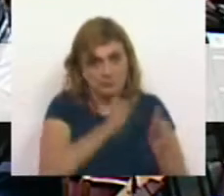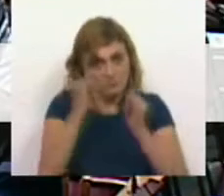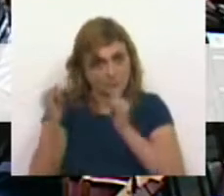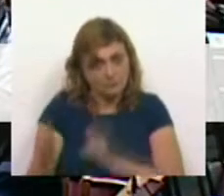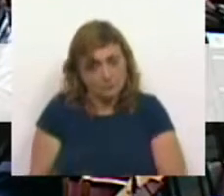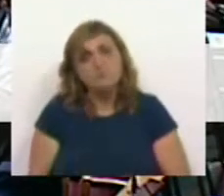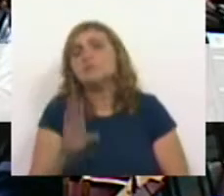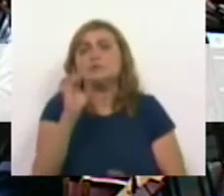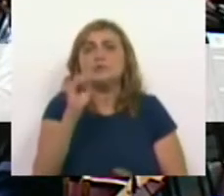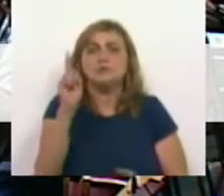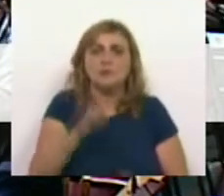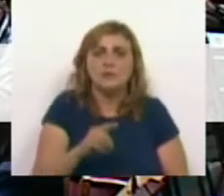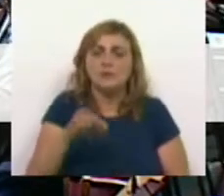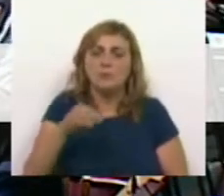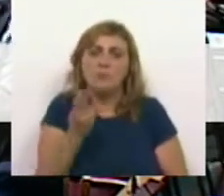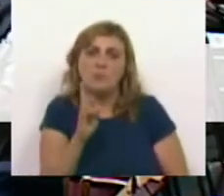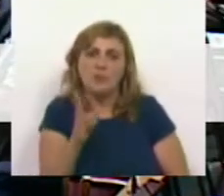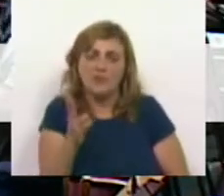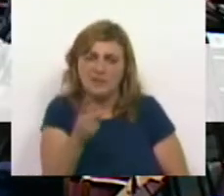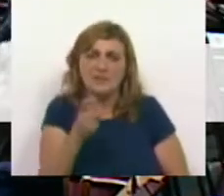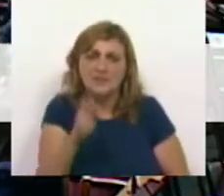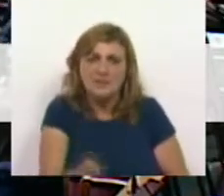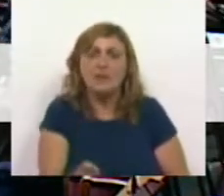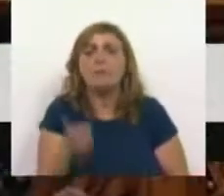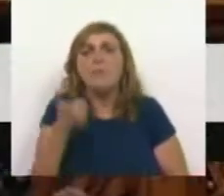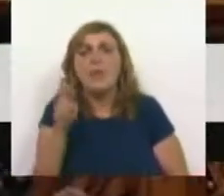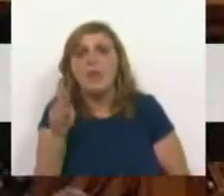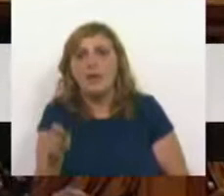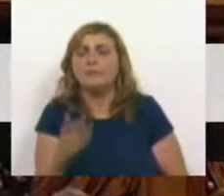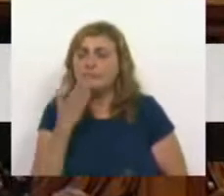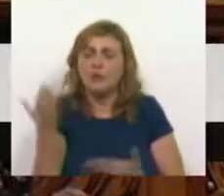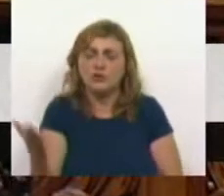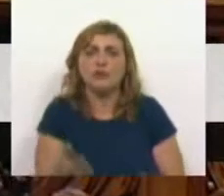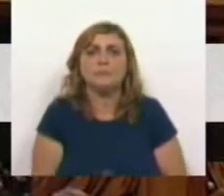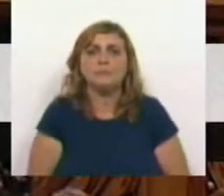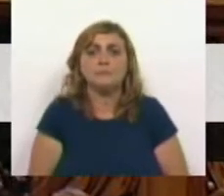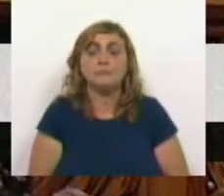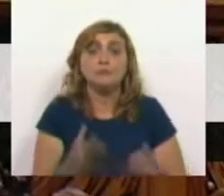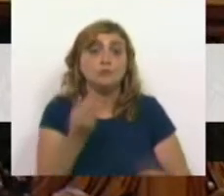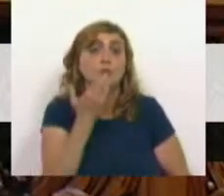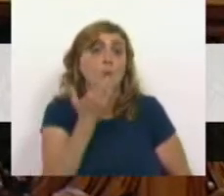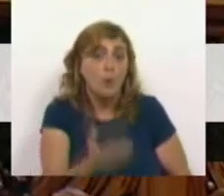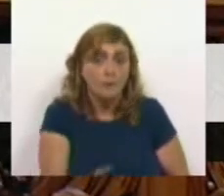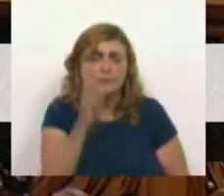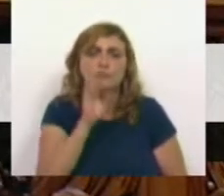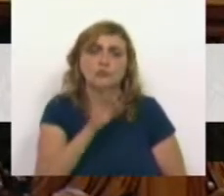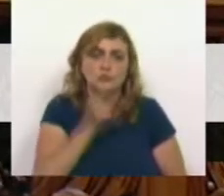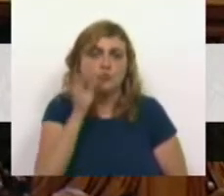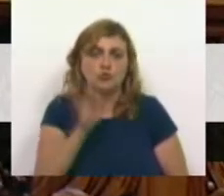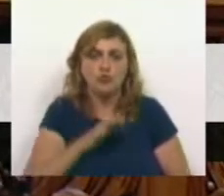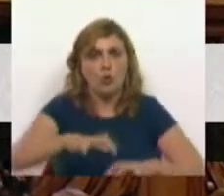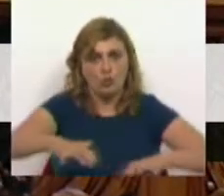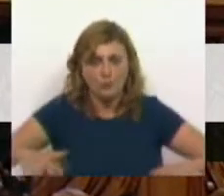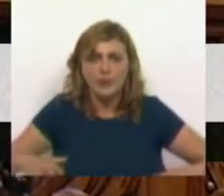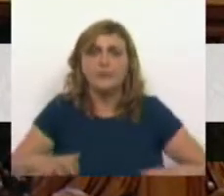deputado José Manuel Pureza, do Grupo Parlamentar do Bloco de Esquerda. Faz favor, senhor deputado. Muito obrigado, senhor presidente, senhoras e senhores